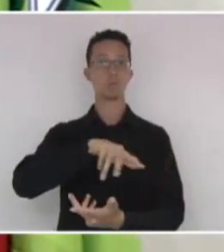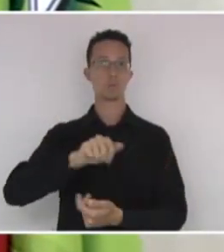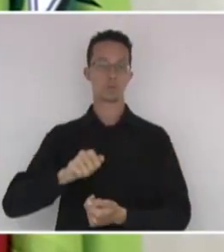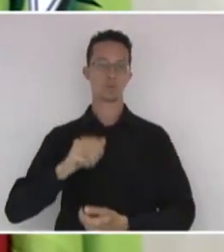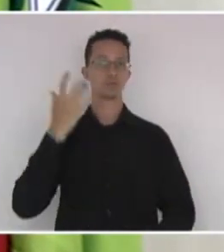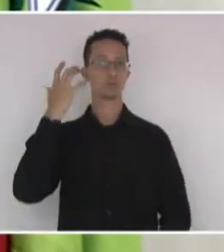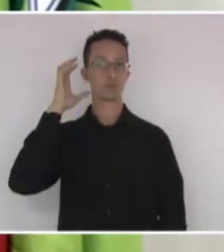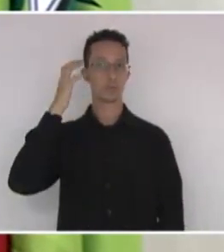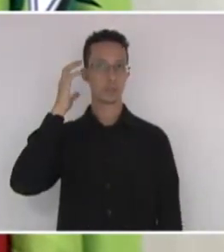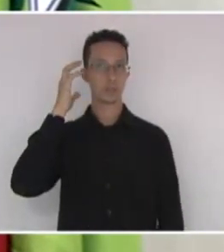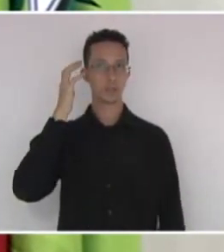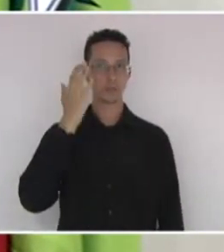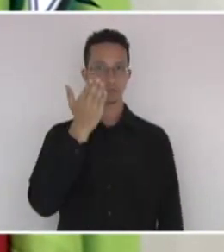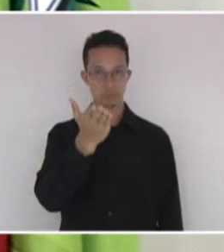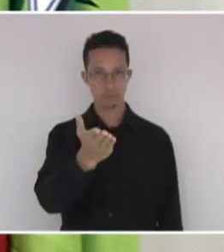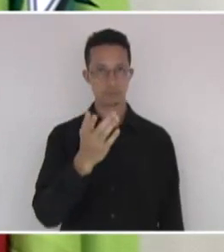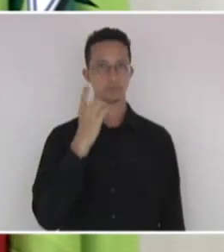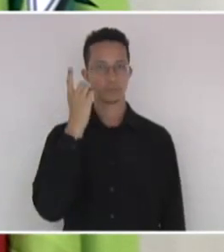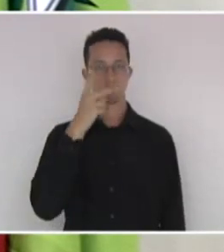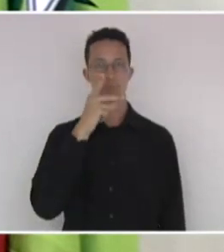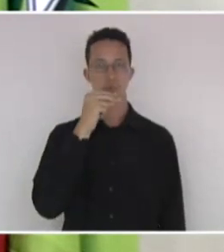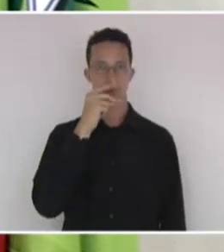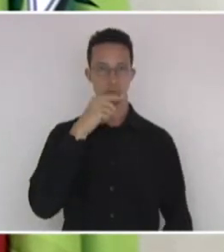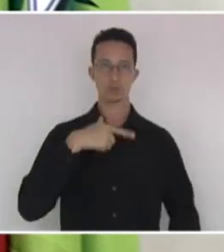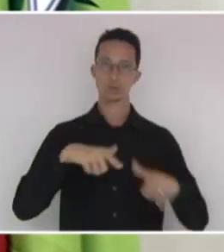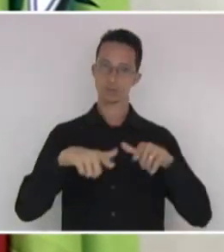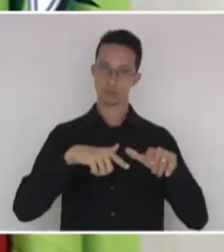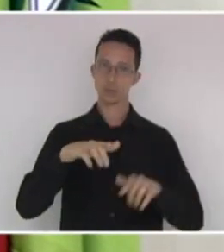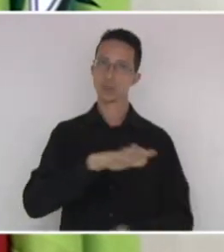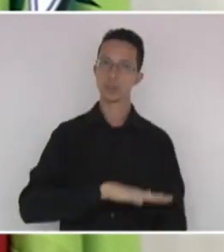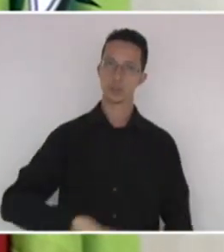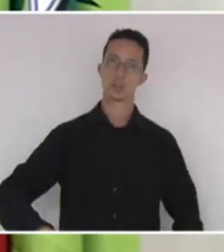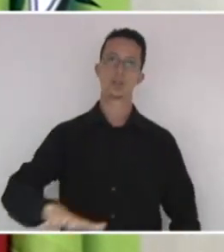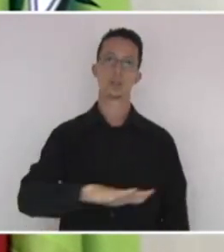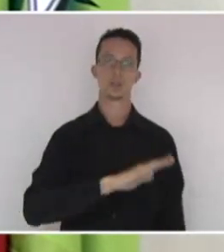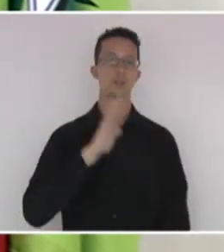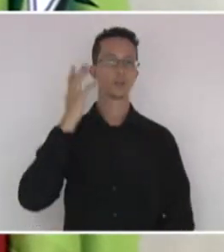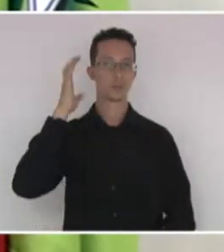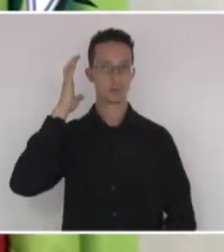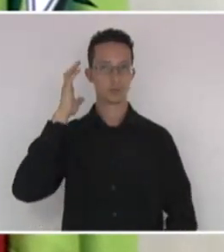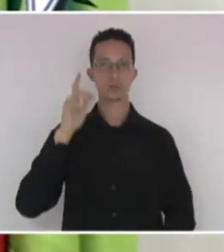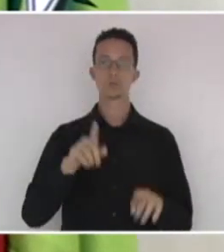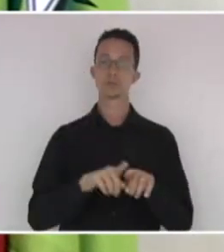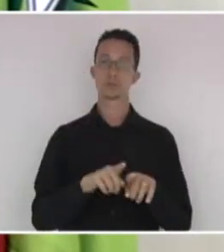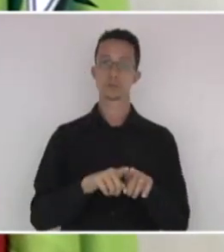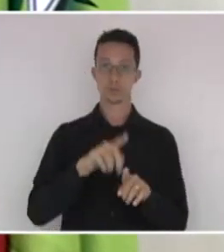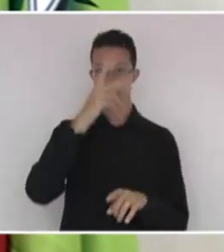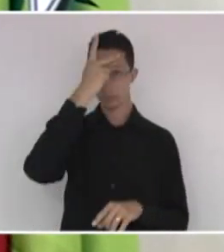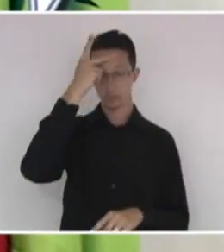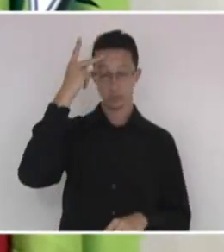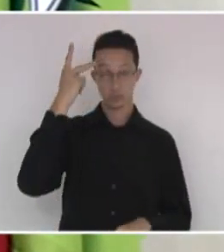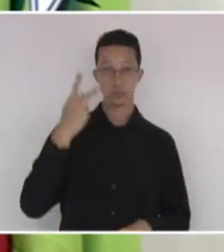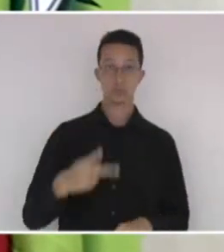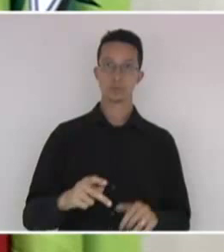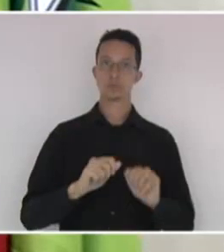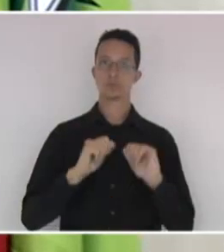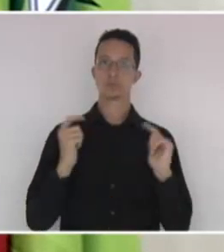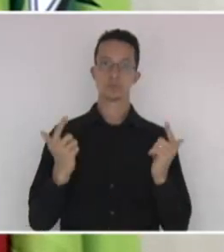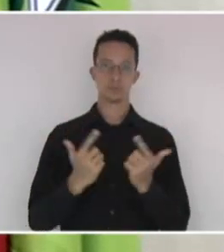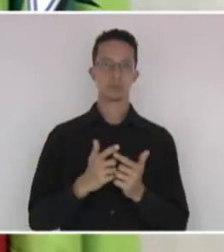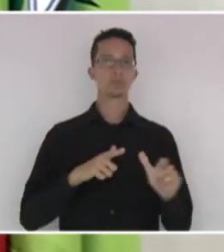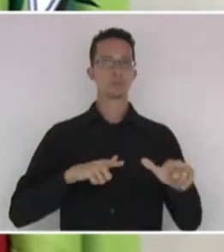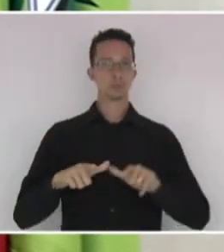área, e todos os profissionais aqui da Rádio Alesc também, que fazem um trabalho fantástico, o rádio